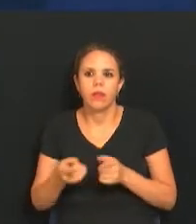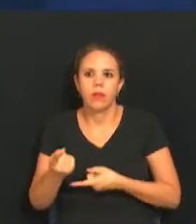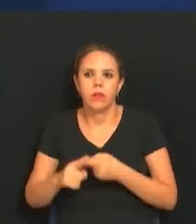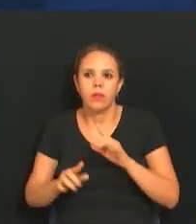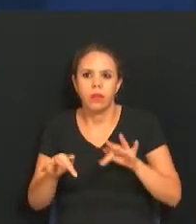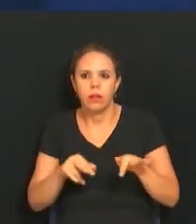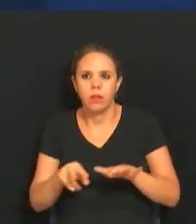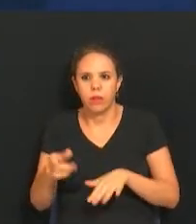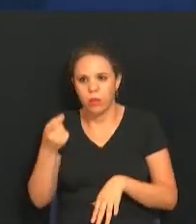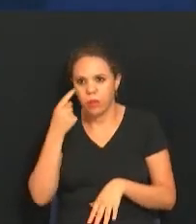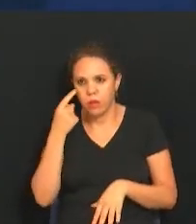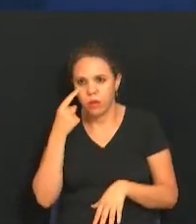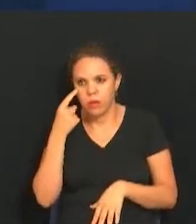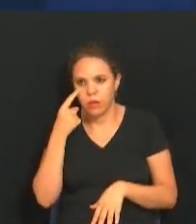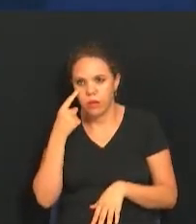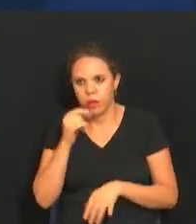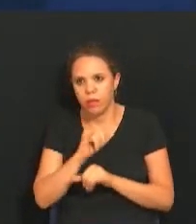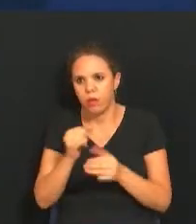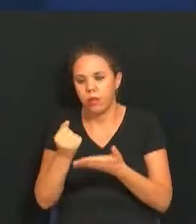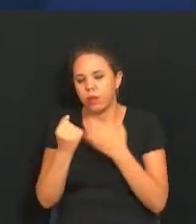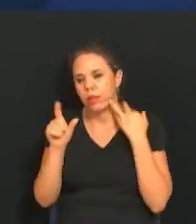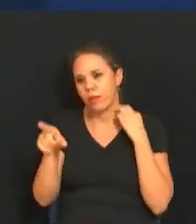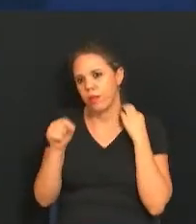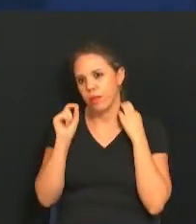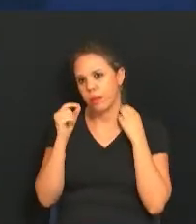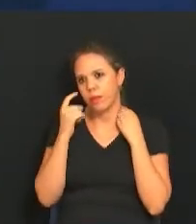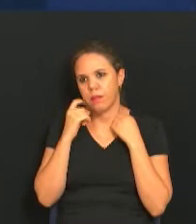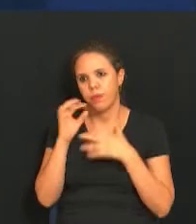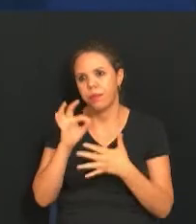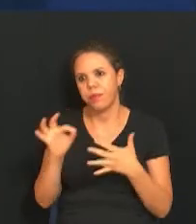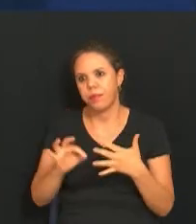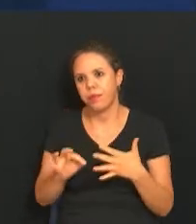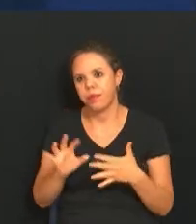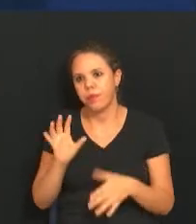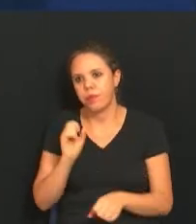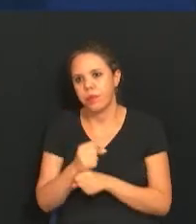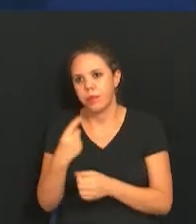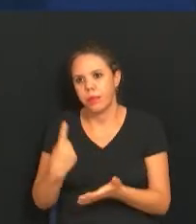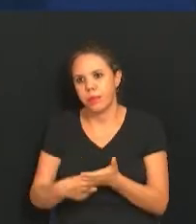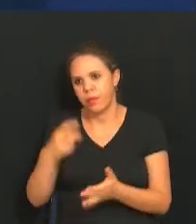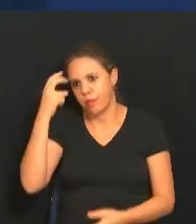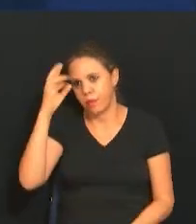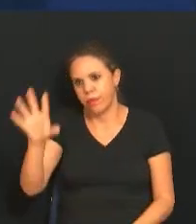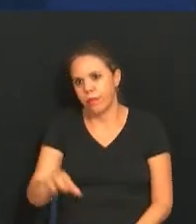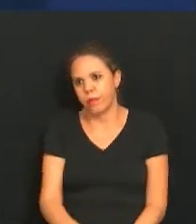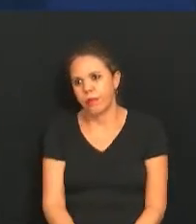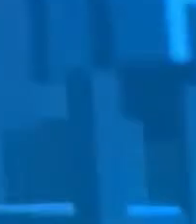de semana? A gente te ajuda a escolher entre tantas opções na agenda cultural. É já já.